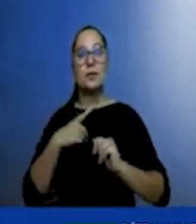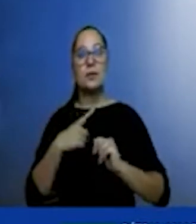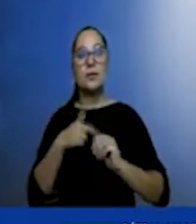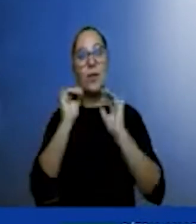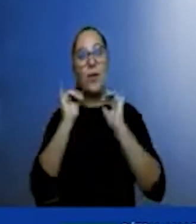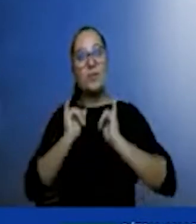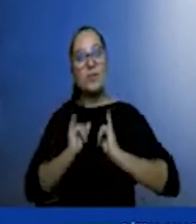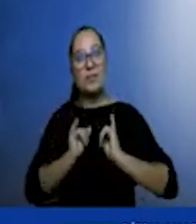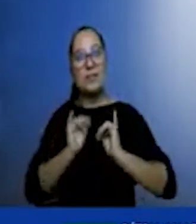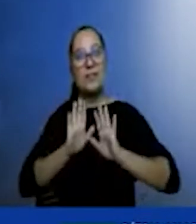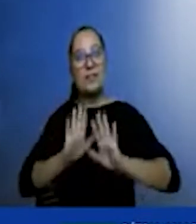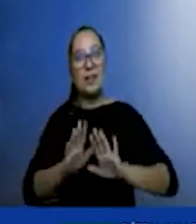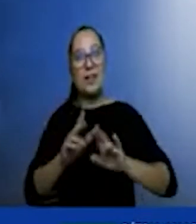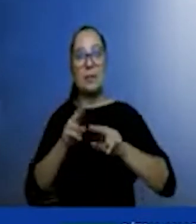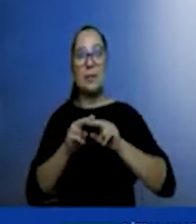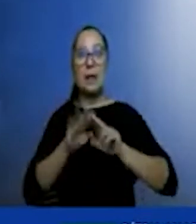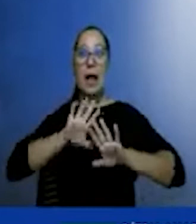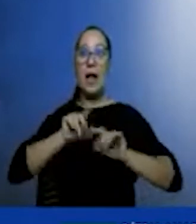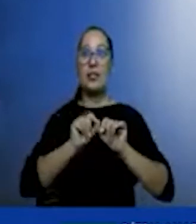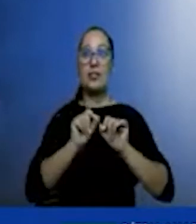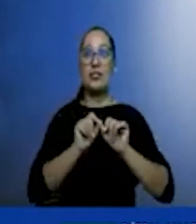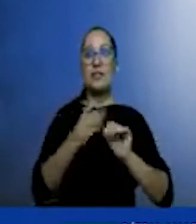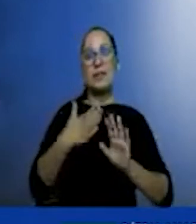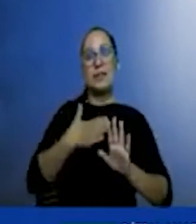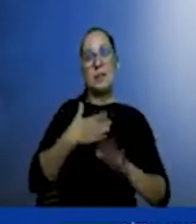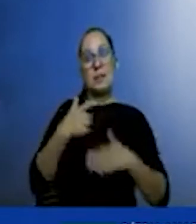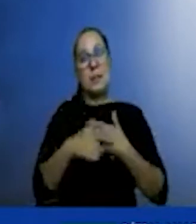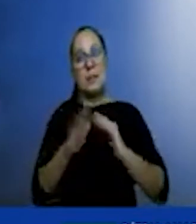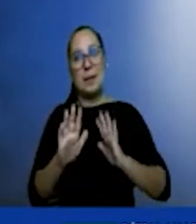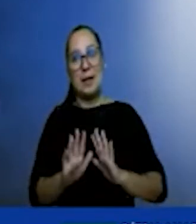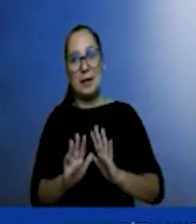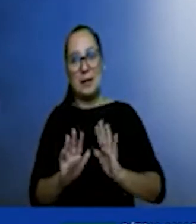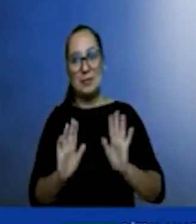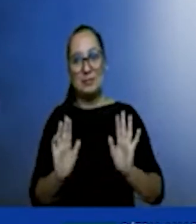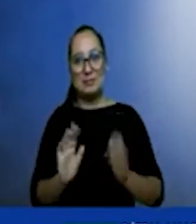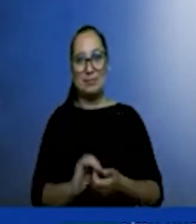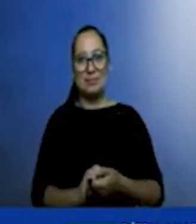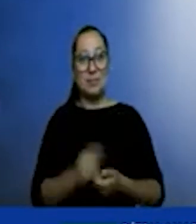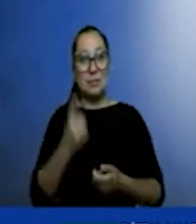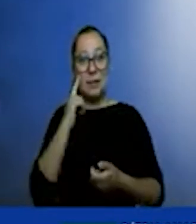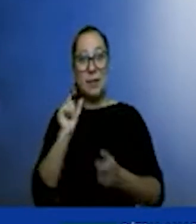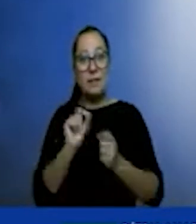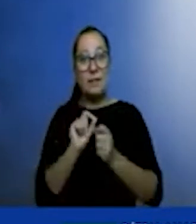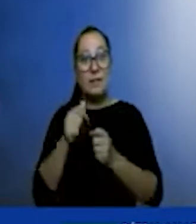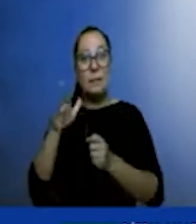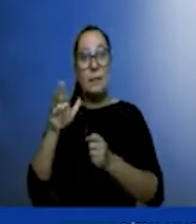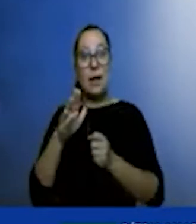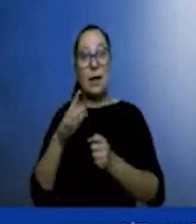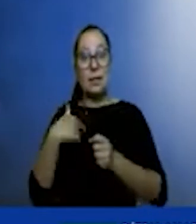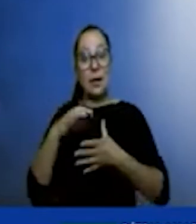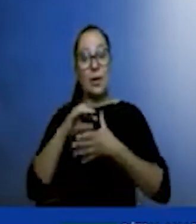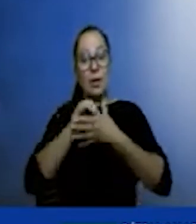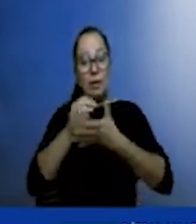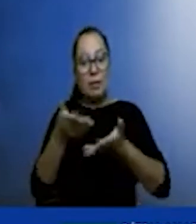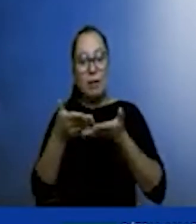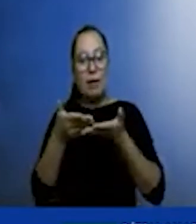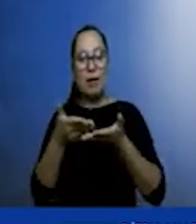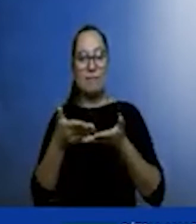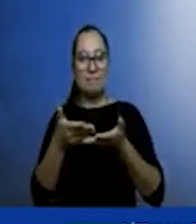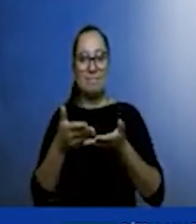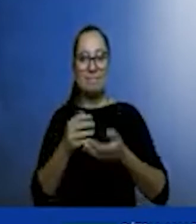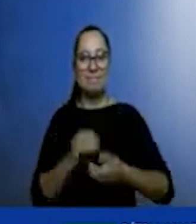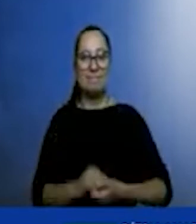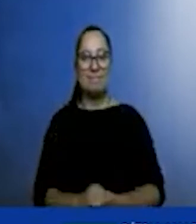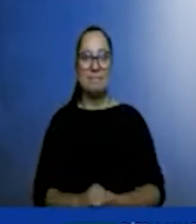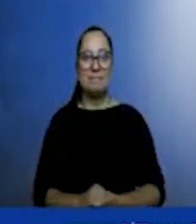a gente olha e diz, eu já fiz a minha parte. Em vez da gente olhar e dizer, eu vou fazer mais porque eu vou ser líder. Então, Bárbara, quer dizer